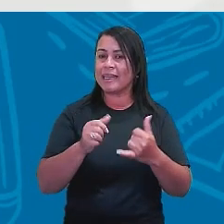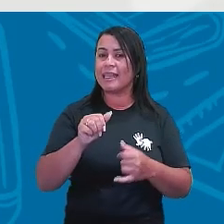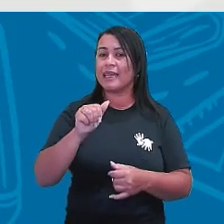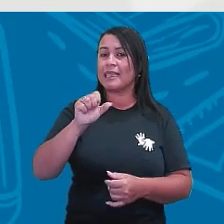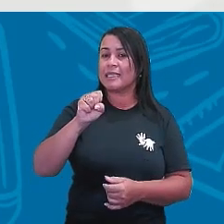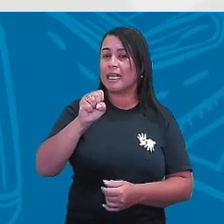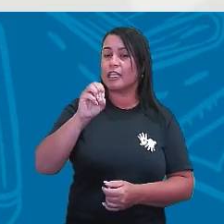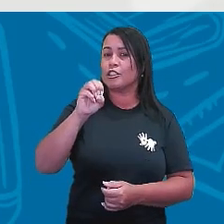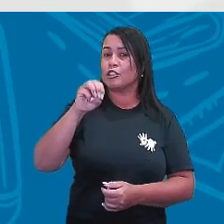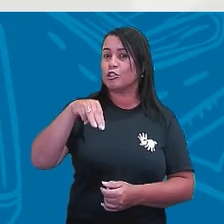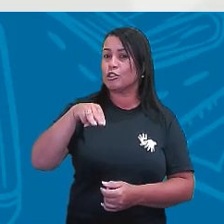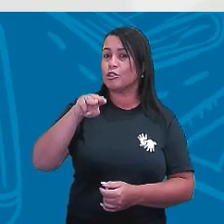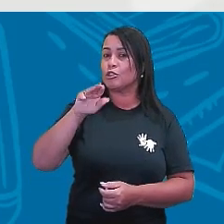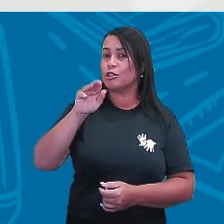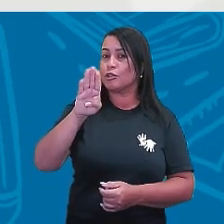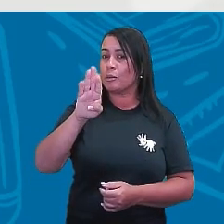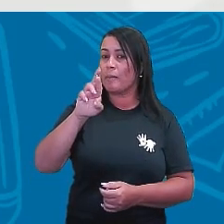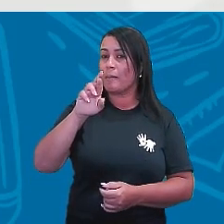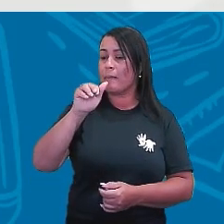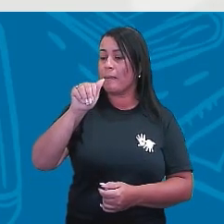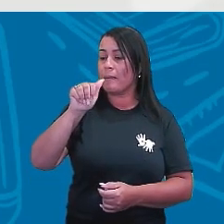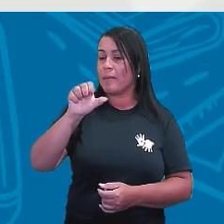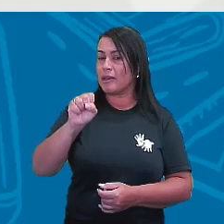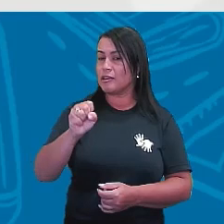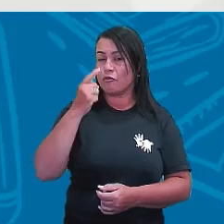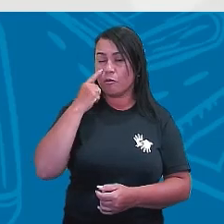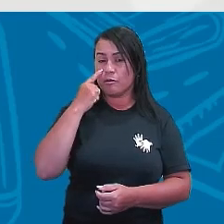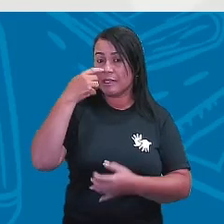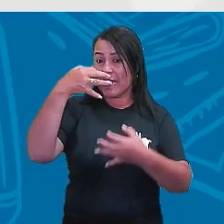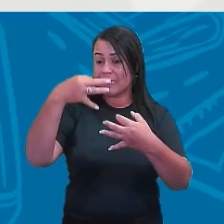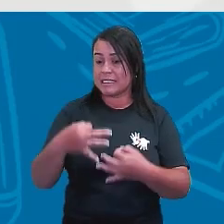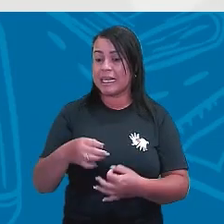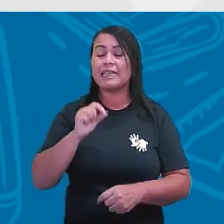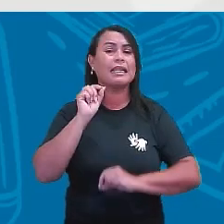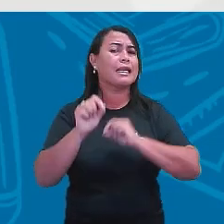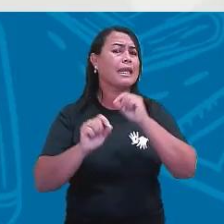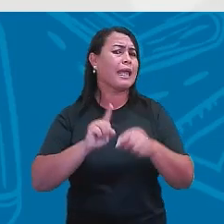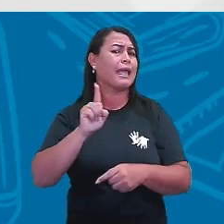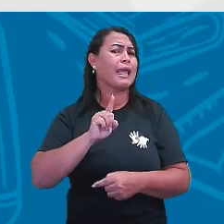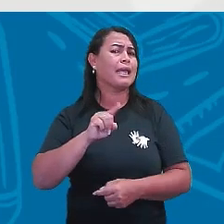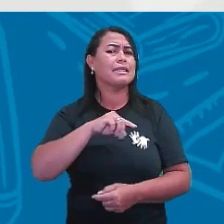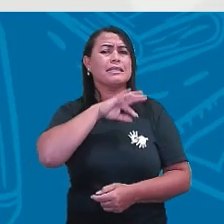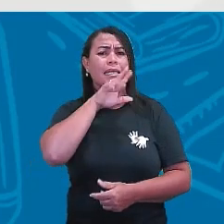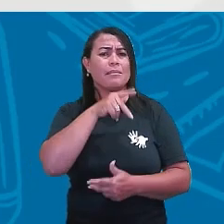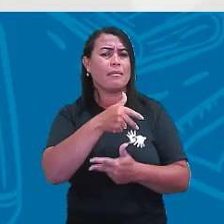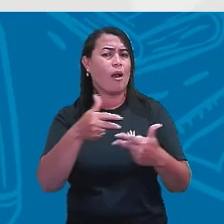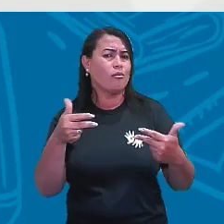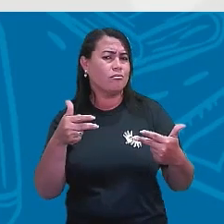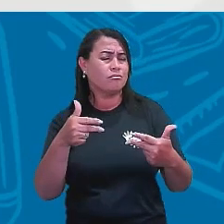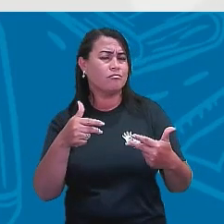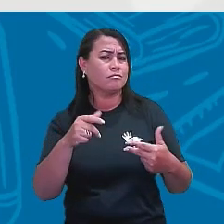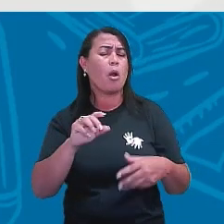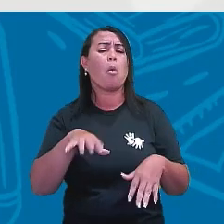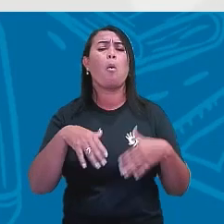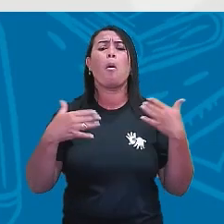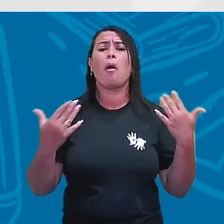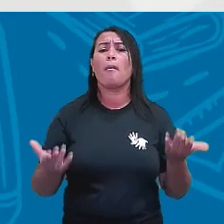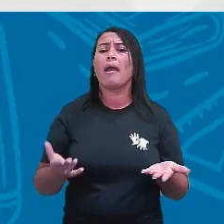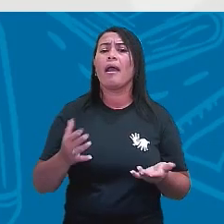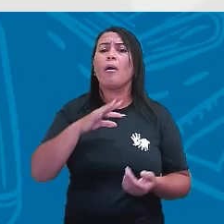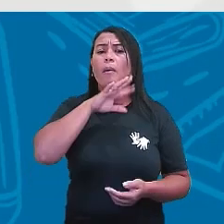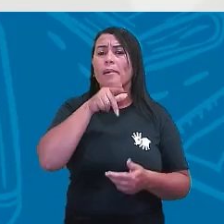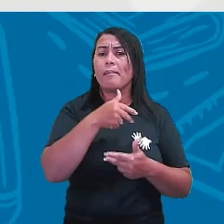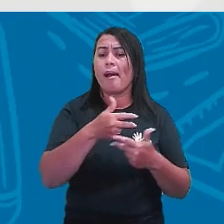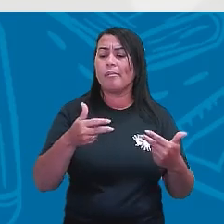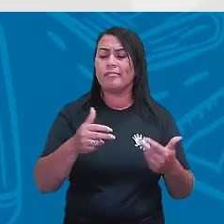sombras. Vamos ver se você acerta de quem é a sombra daquele animal. Qual é o animal da sombra?